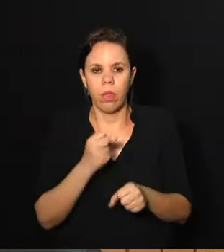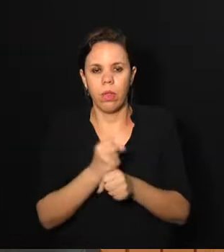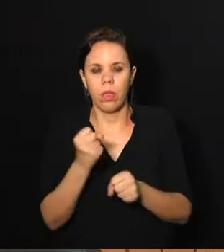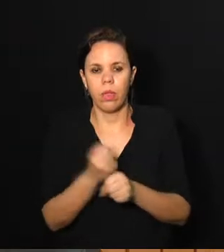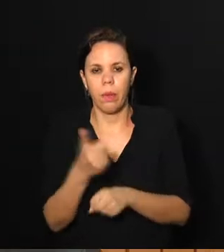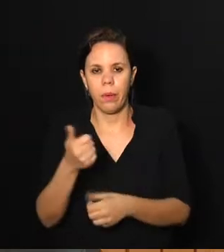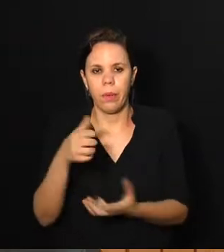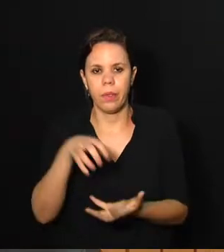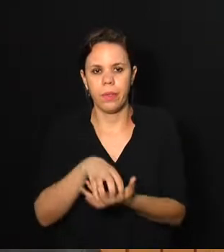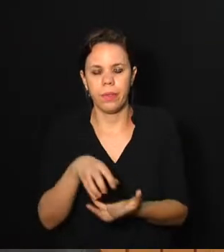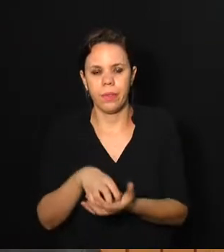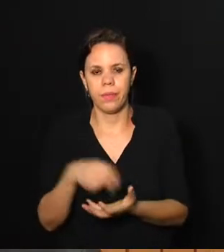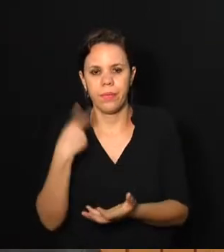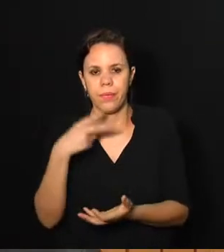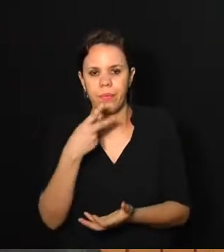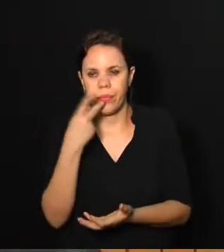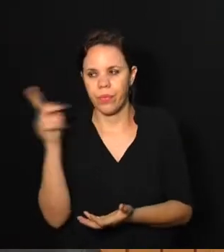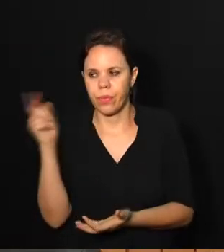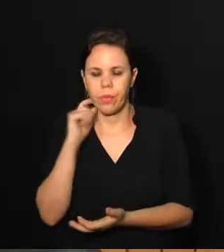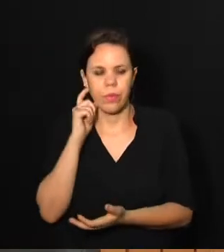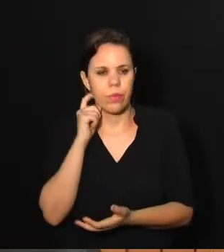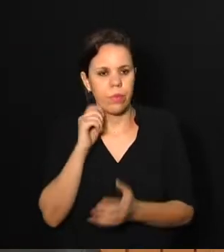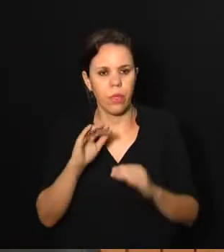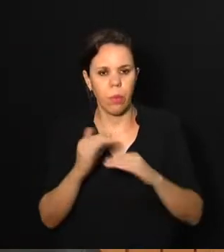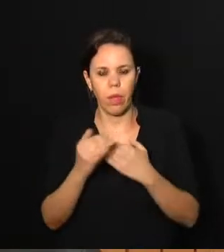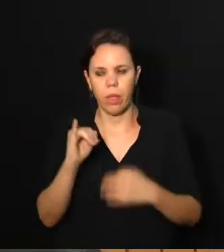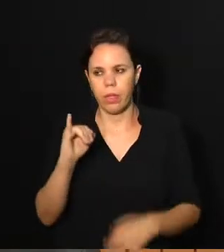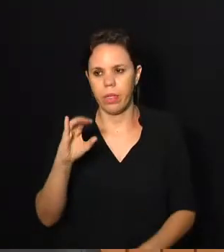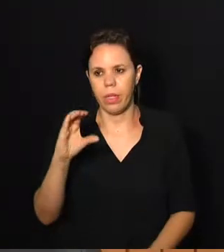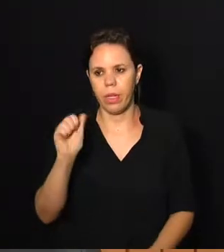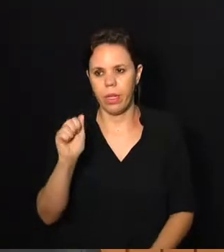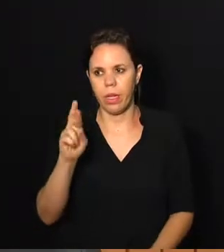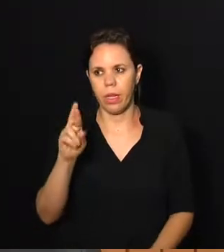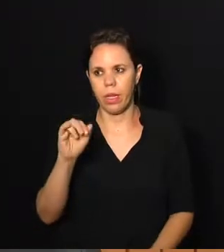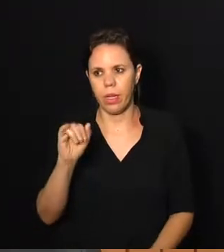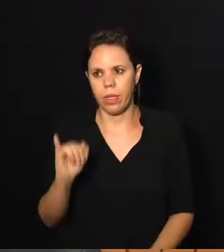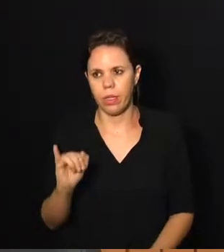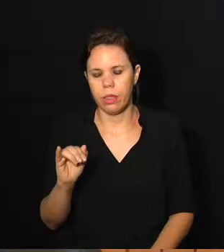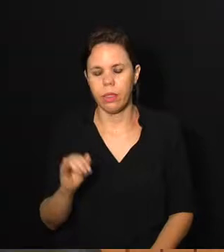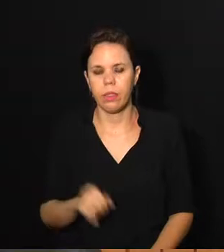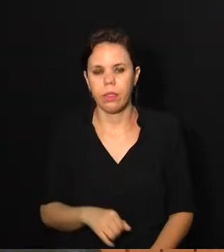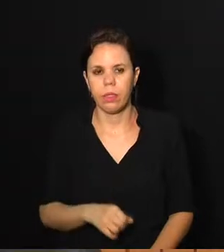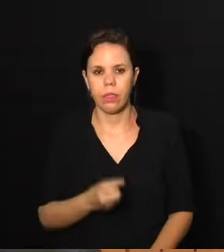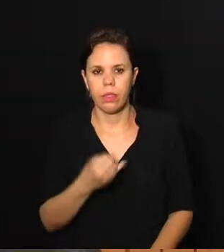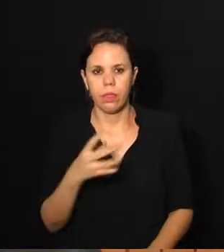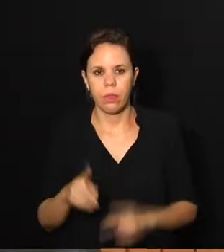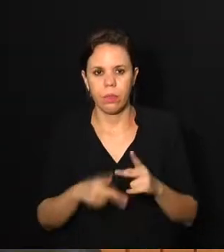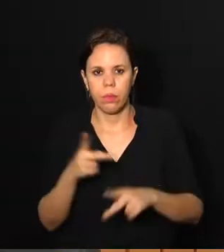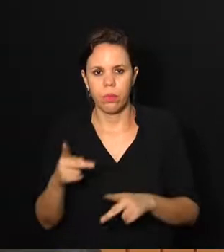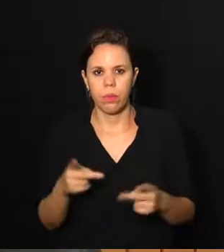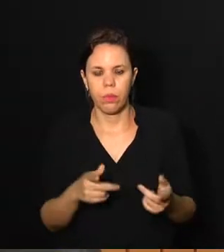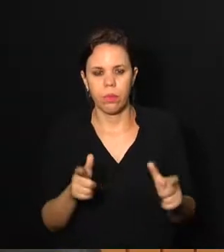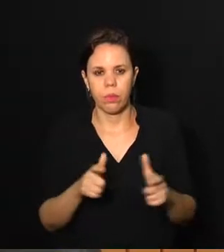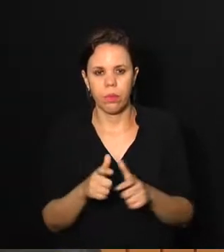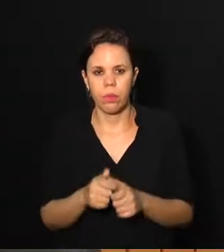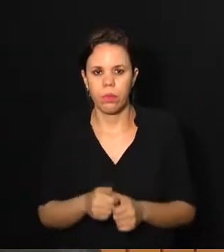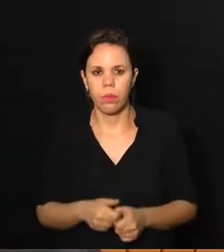primeira unidade que o vereador bem disse, no Jardim Icaraí, que é o que corresponde à demanda da região, da